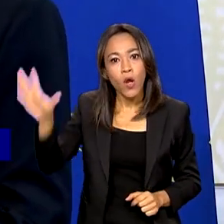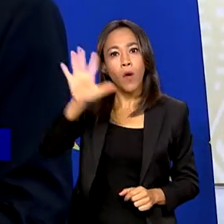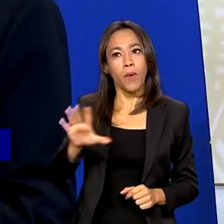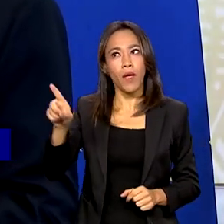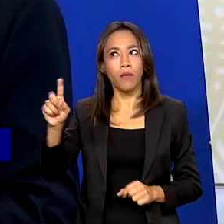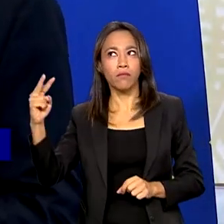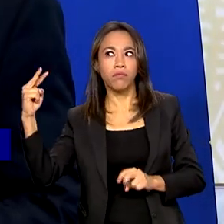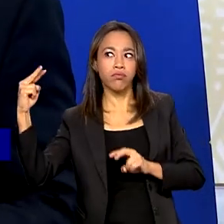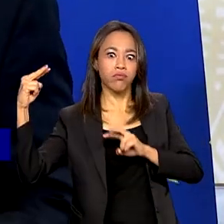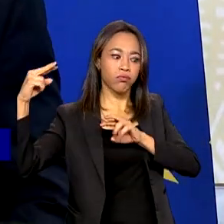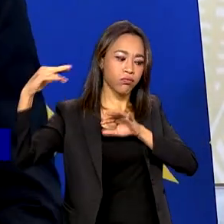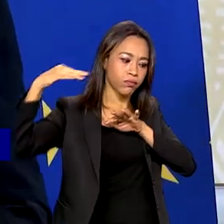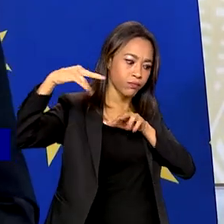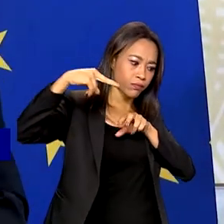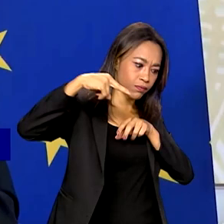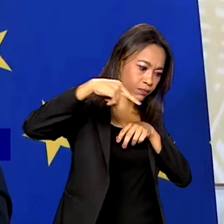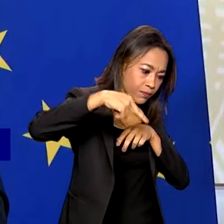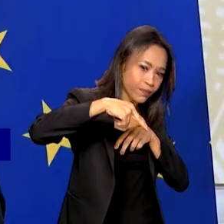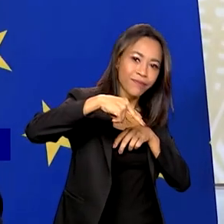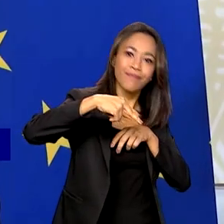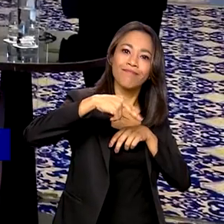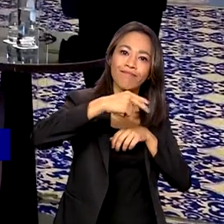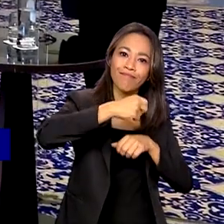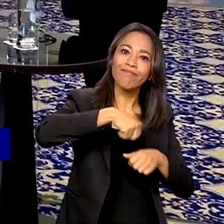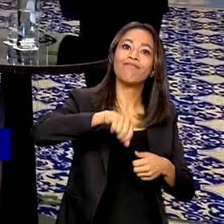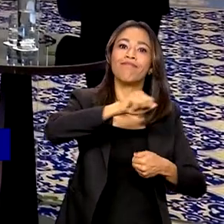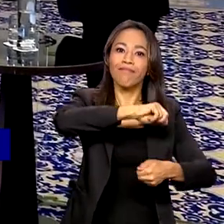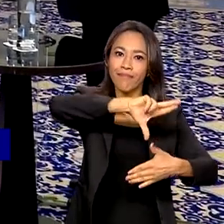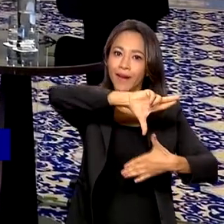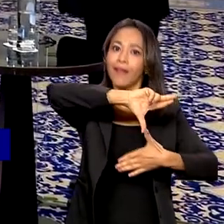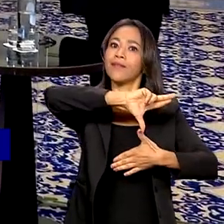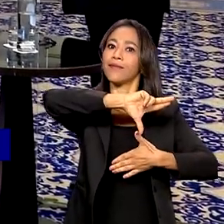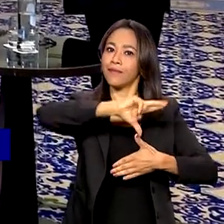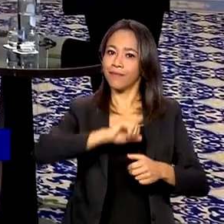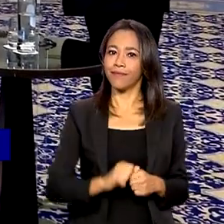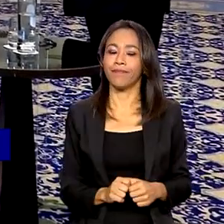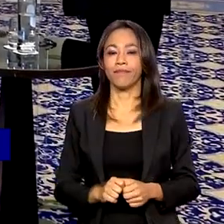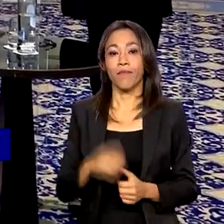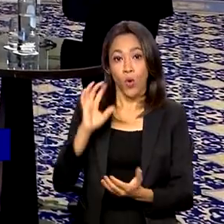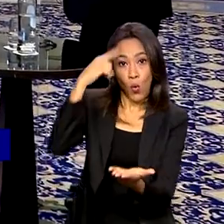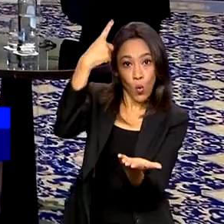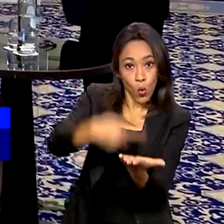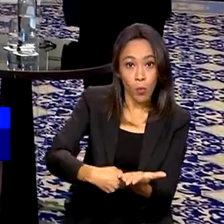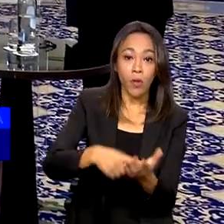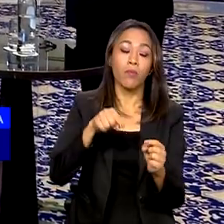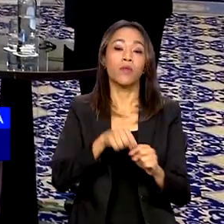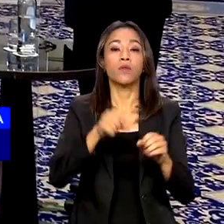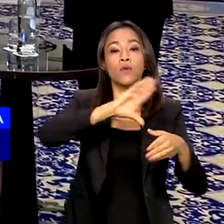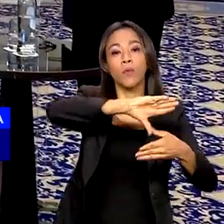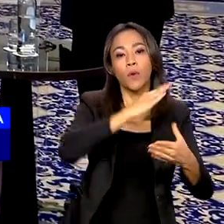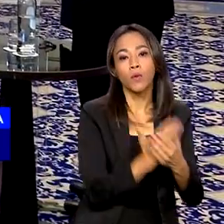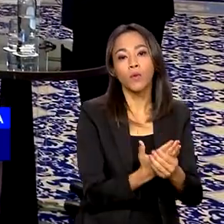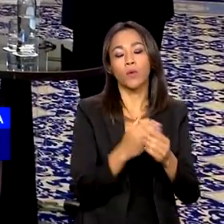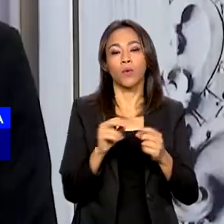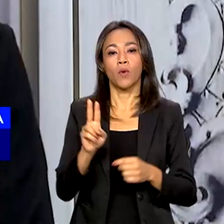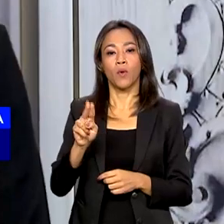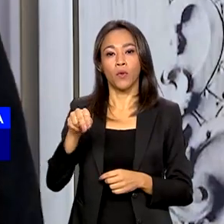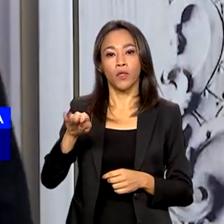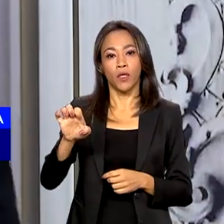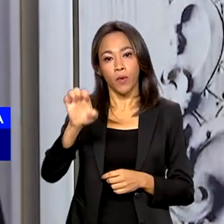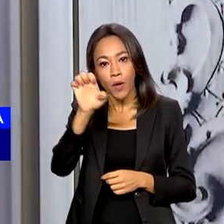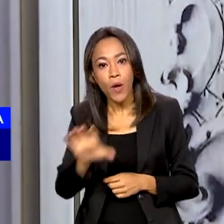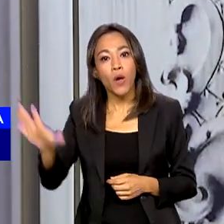seus olhos para a América Latina. Sobre o acordo Mercosul-União Europeia, o presidente